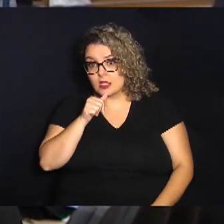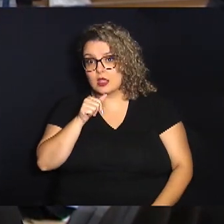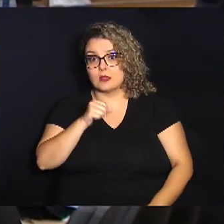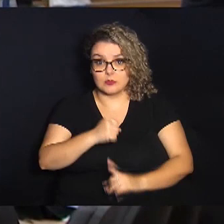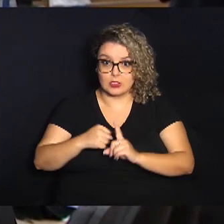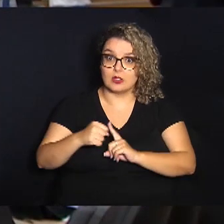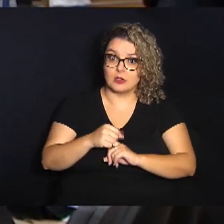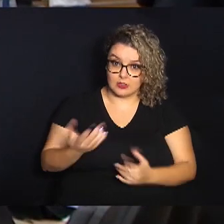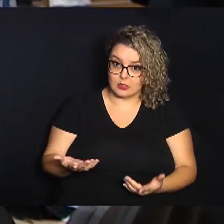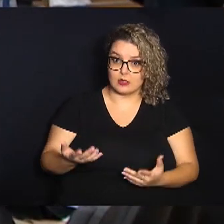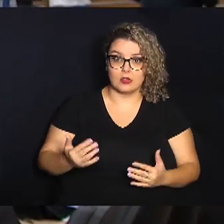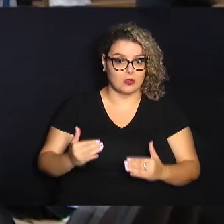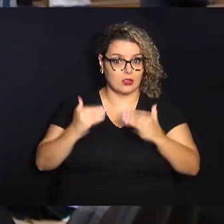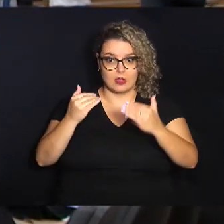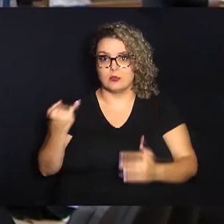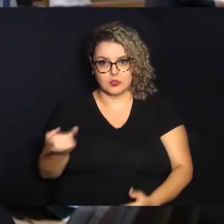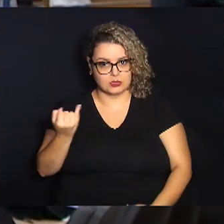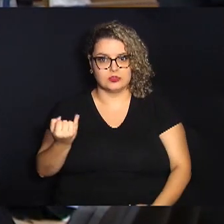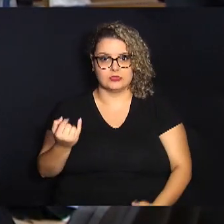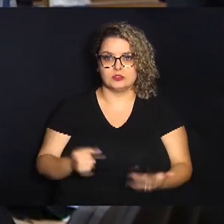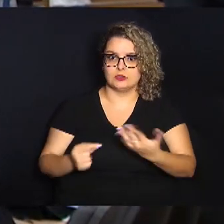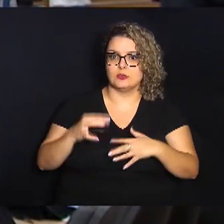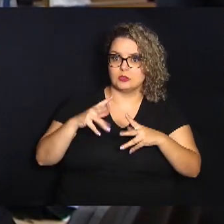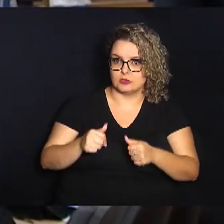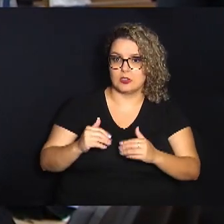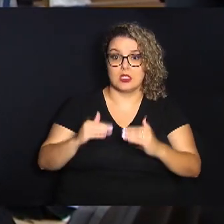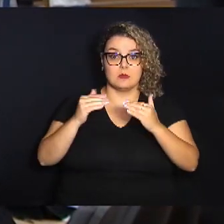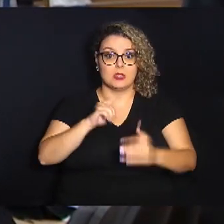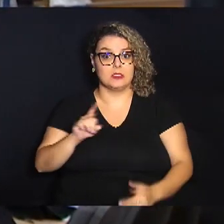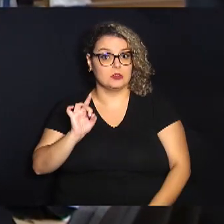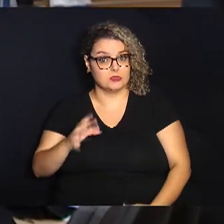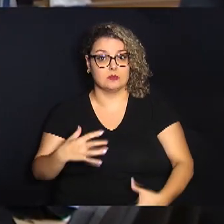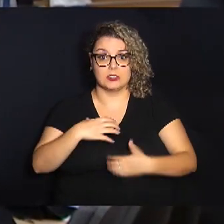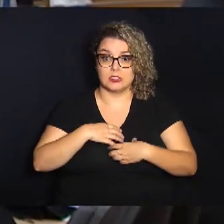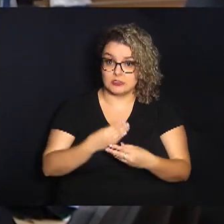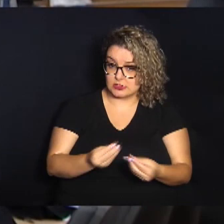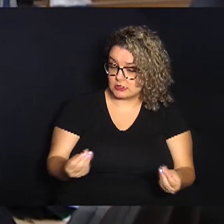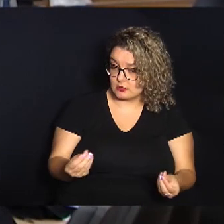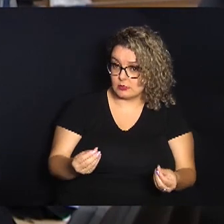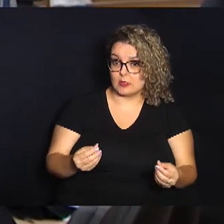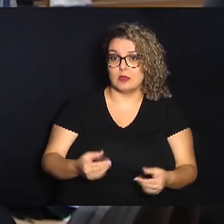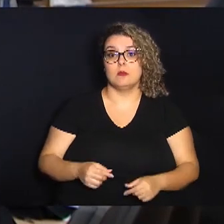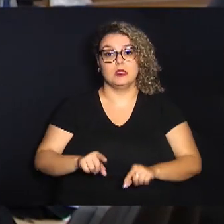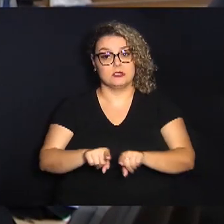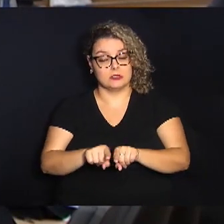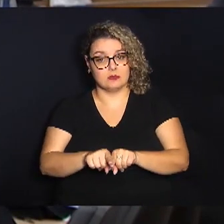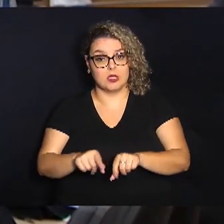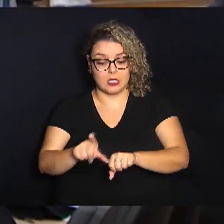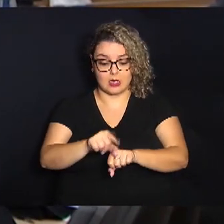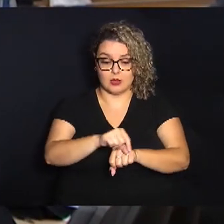vital, sob todos os aspectos. Então nós estamos aqui, acima de tudo, não só para sensibilizar, mas para disponibilizar